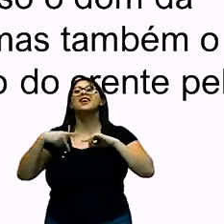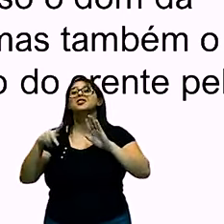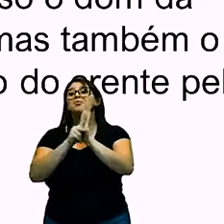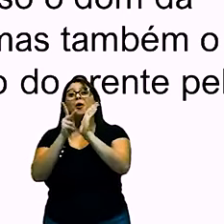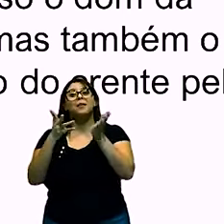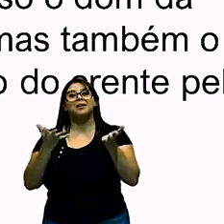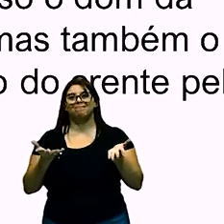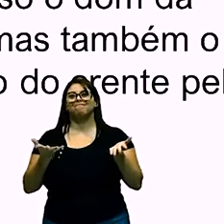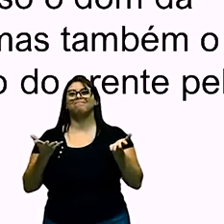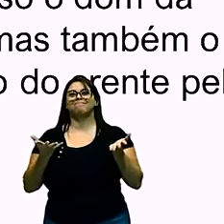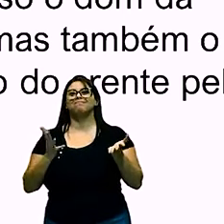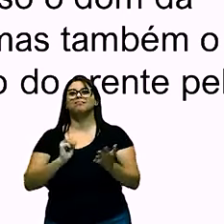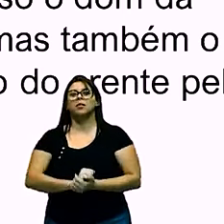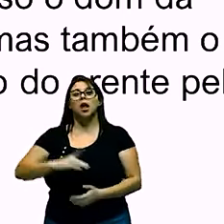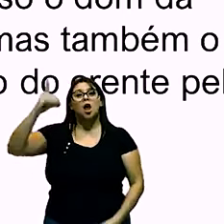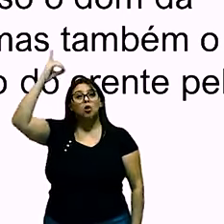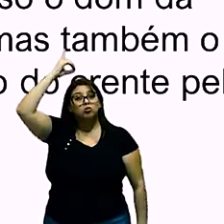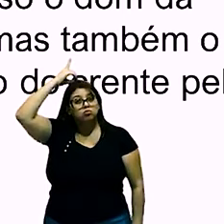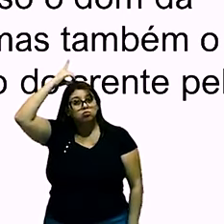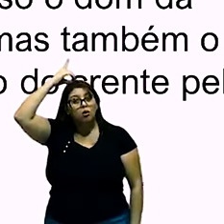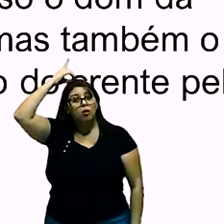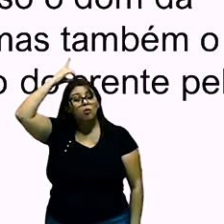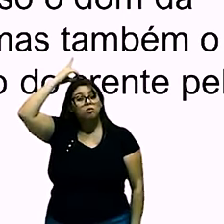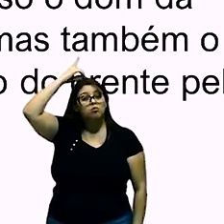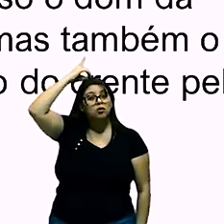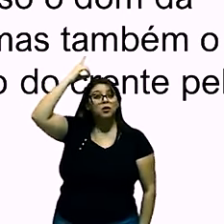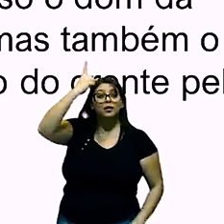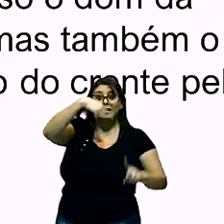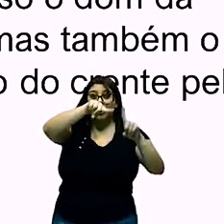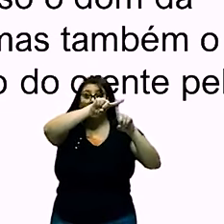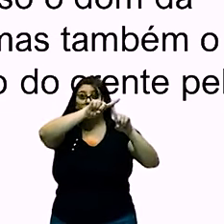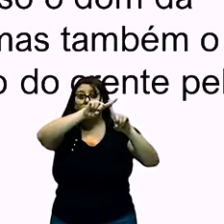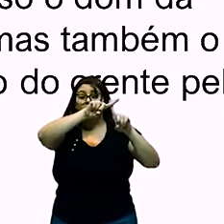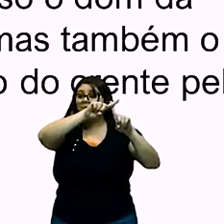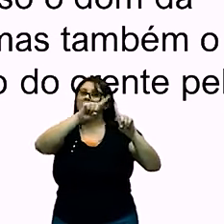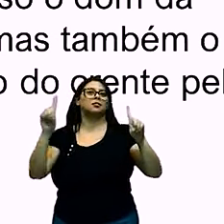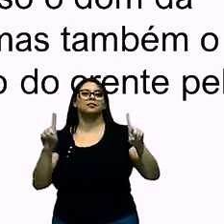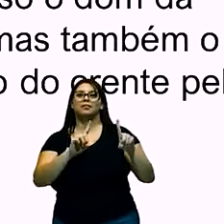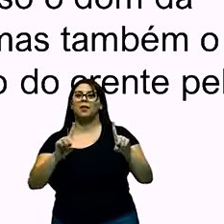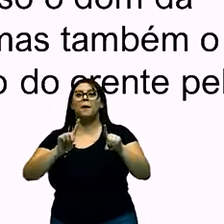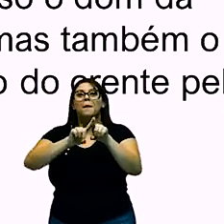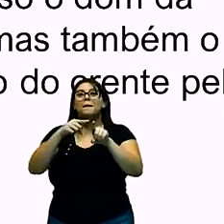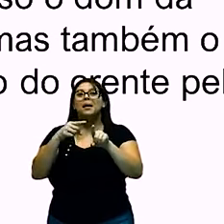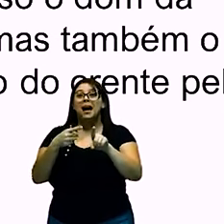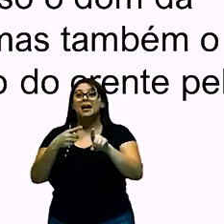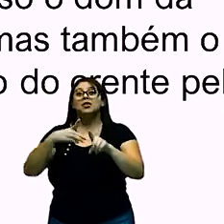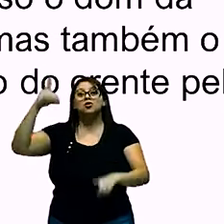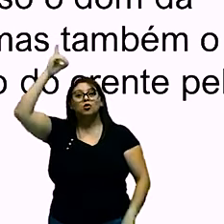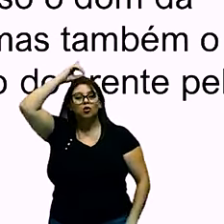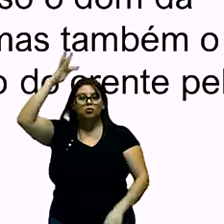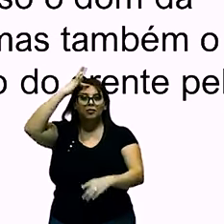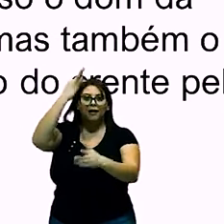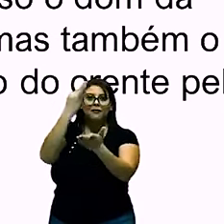dom da expiação na cruz, mas também o dom da fé criada no coração do crente pelo Espírito Santo.